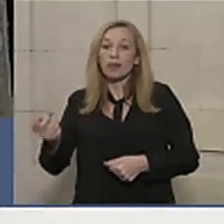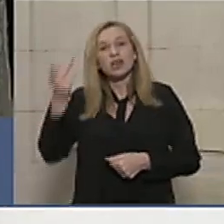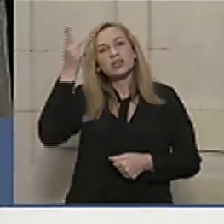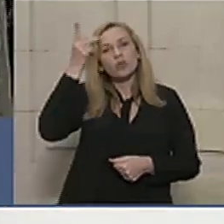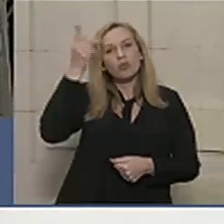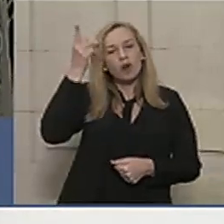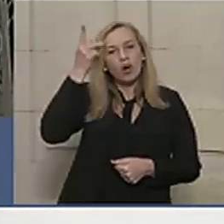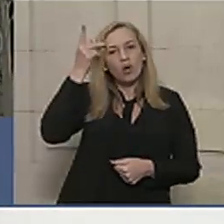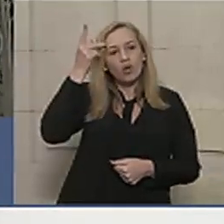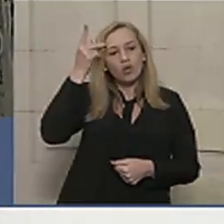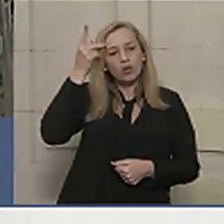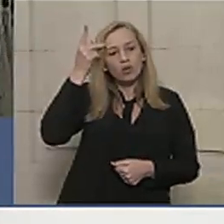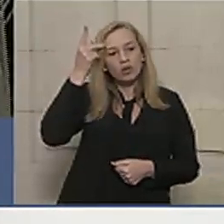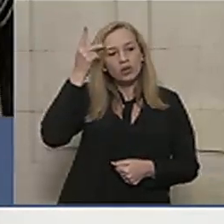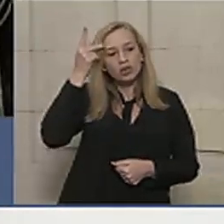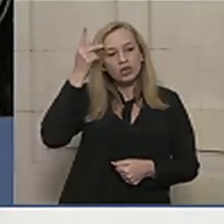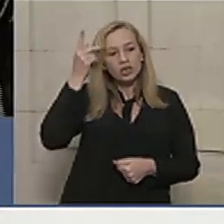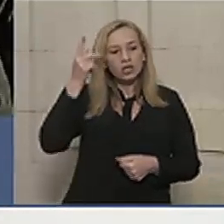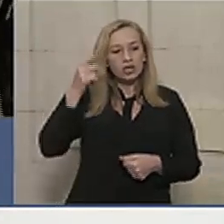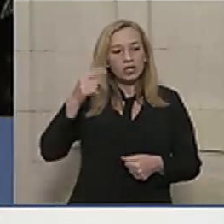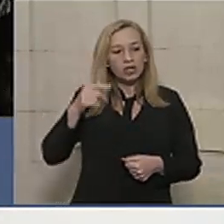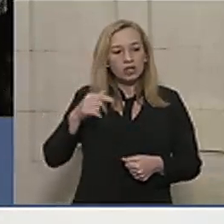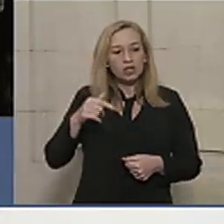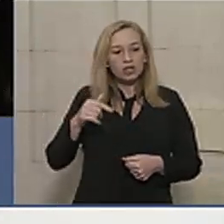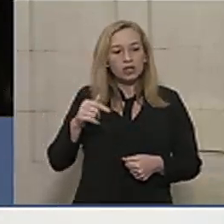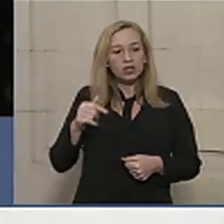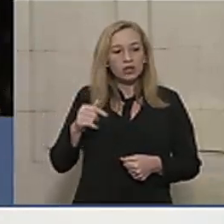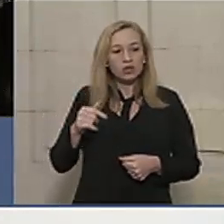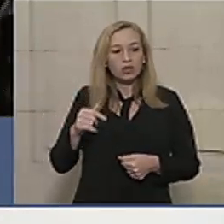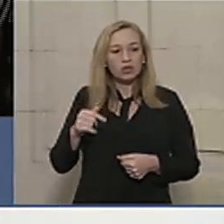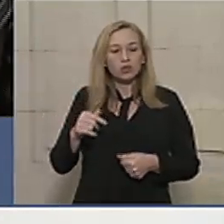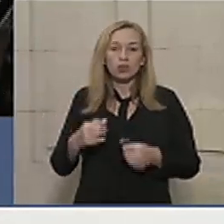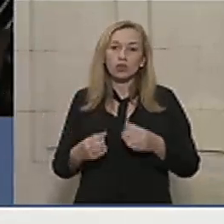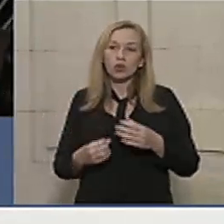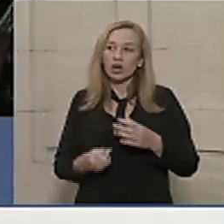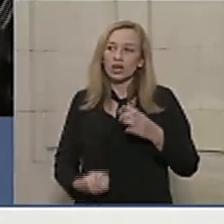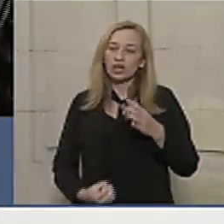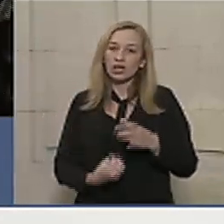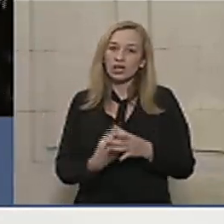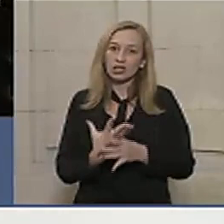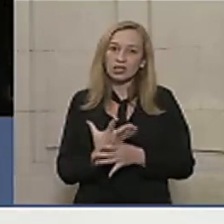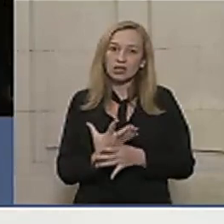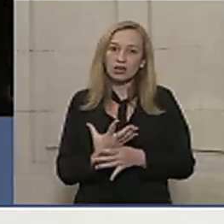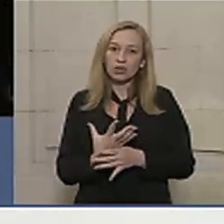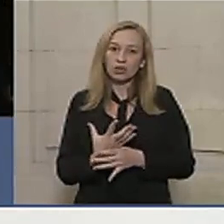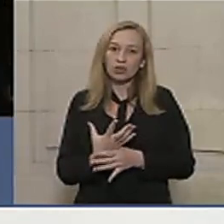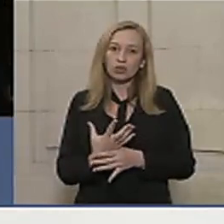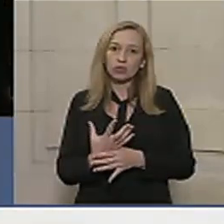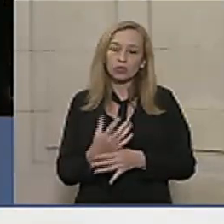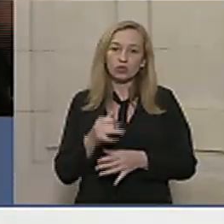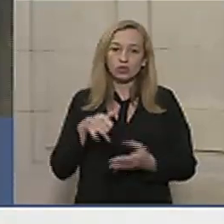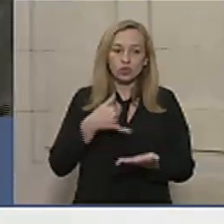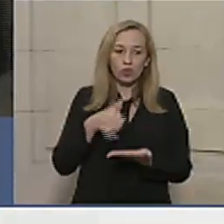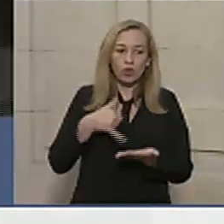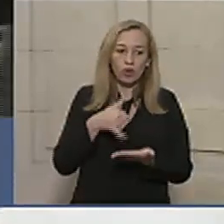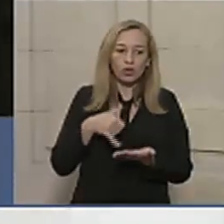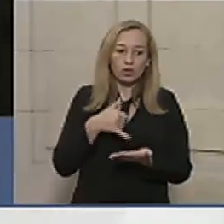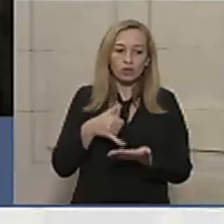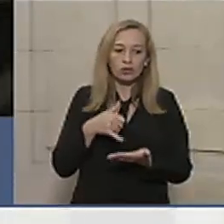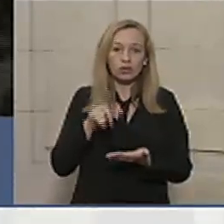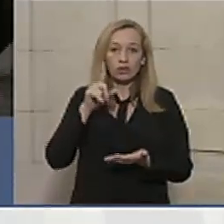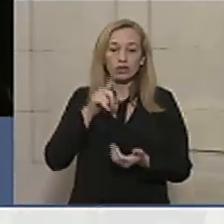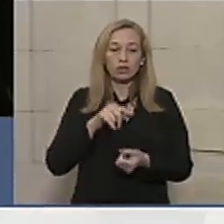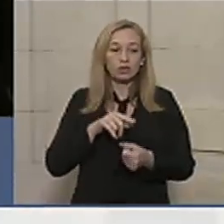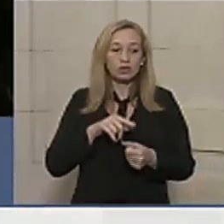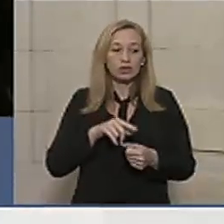na realidade a cadeia produtiva daí decorrente gera uma arrecadação astronômica para o estado de São Paulo,